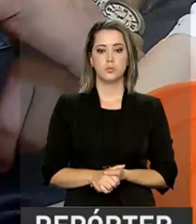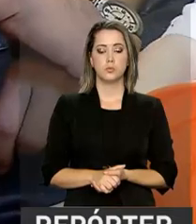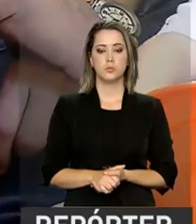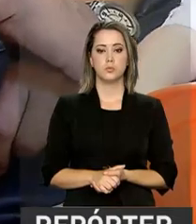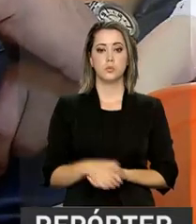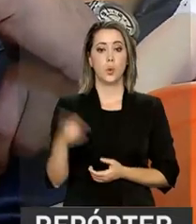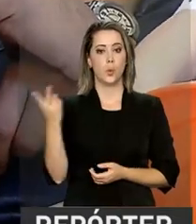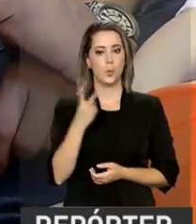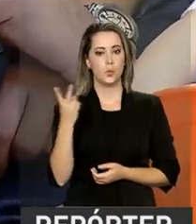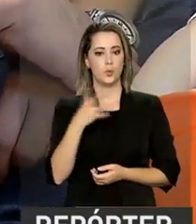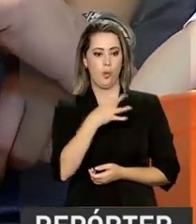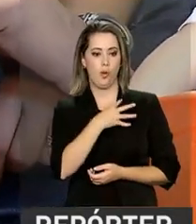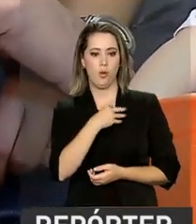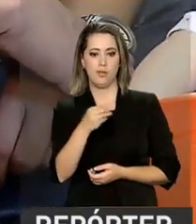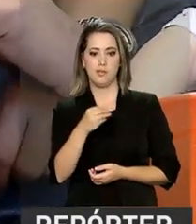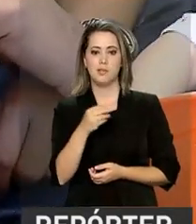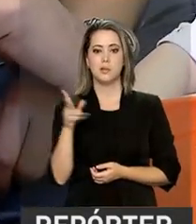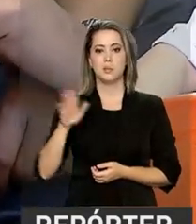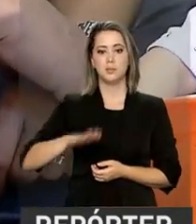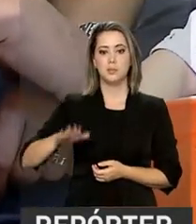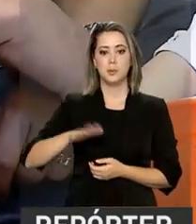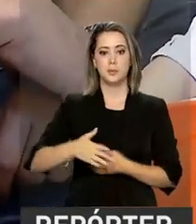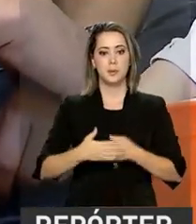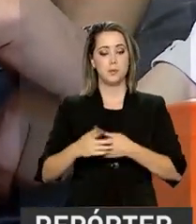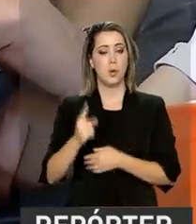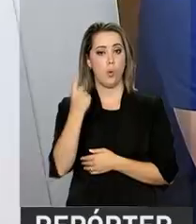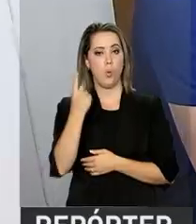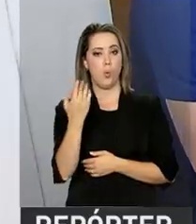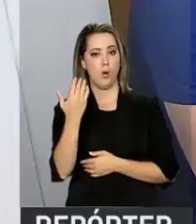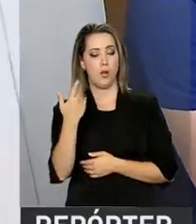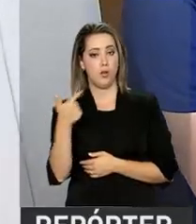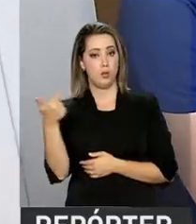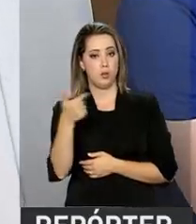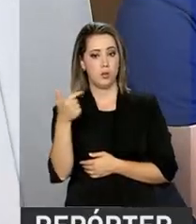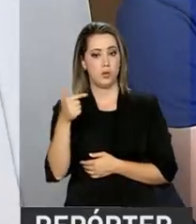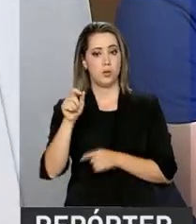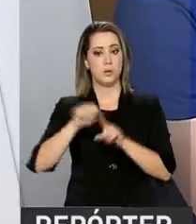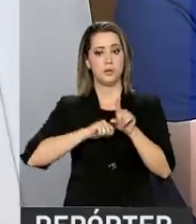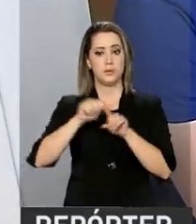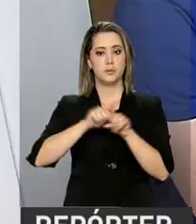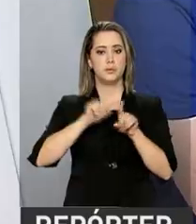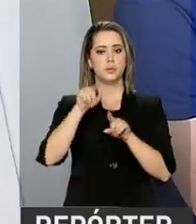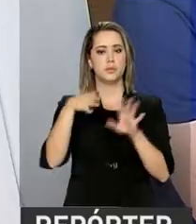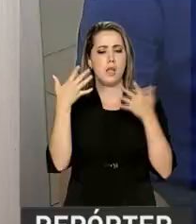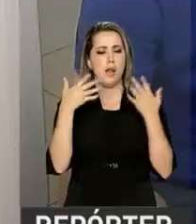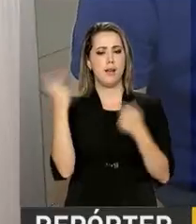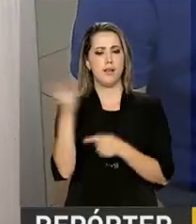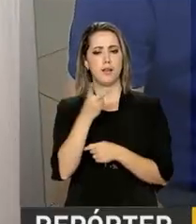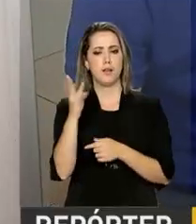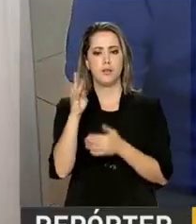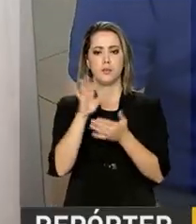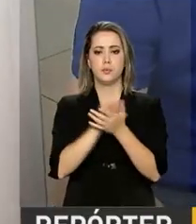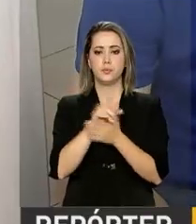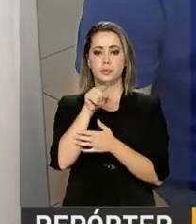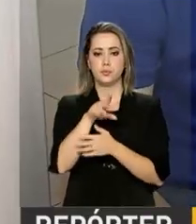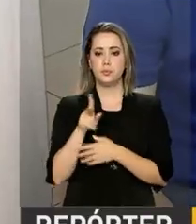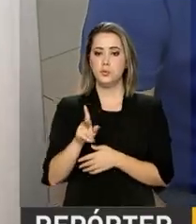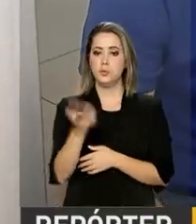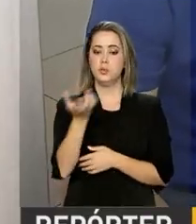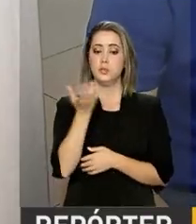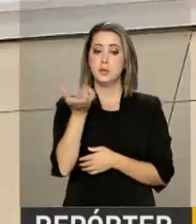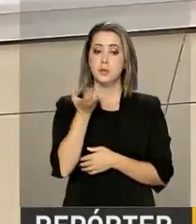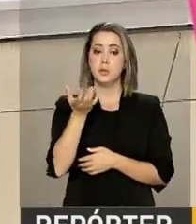Os gêmeos Arthur e Isabel têm 1 ano e 2 meses de idade e são a alegria da Heloísa e do Leonardo. O casal sempre quis